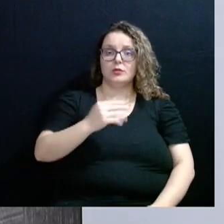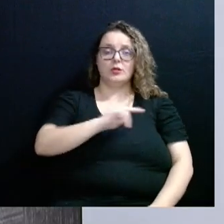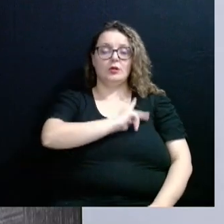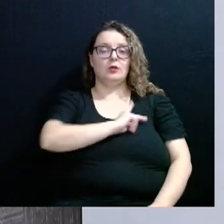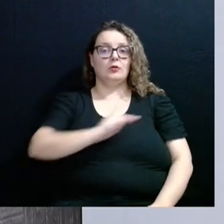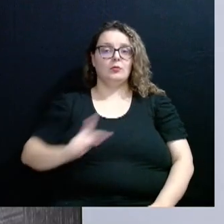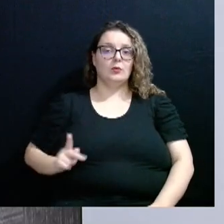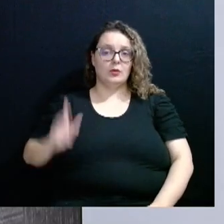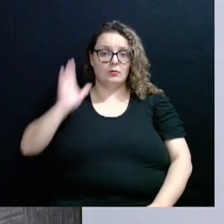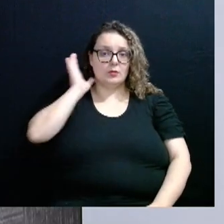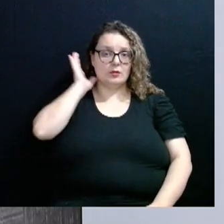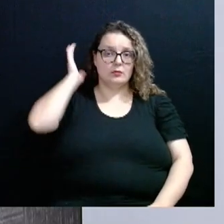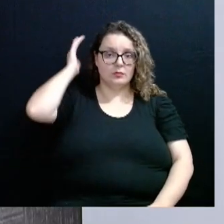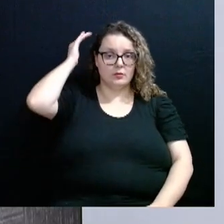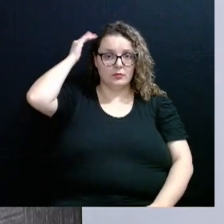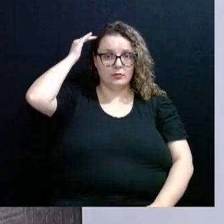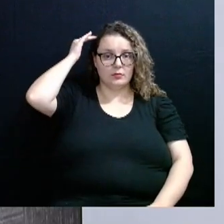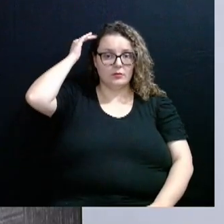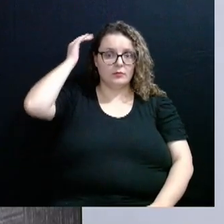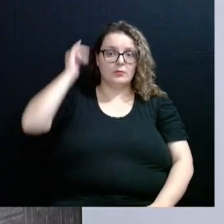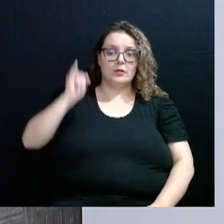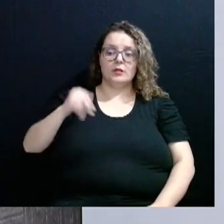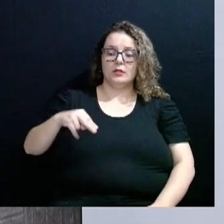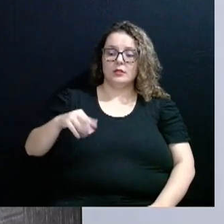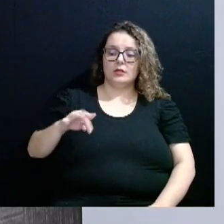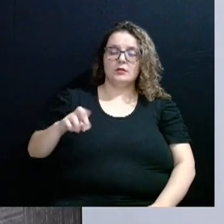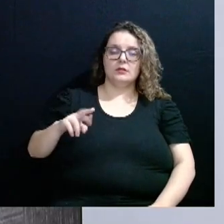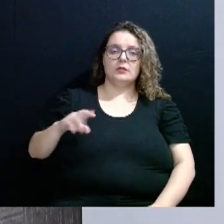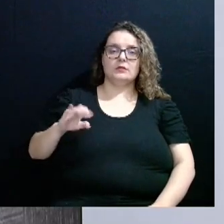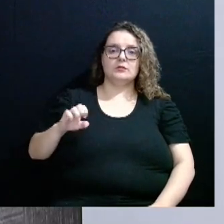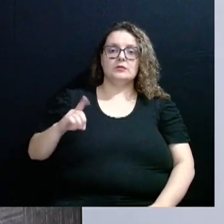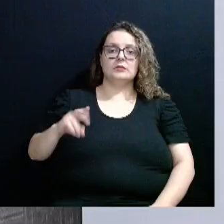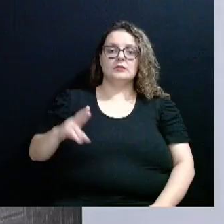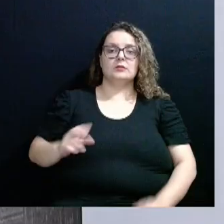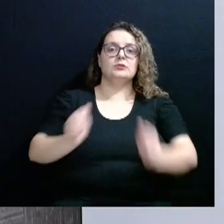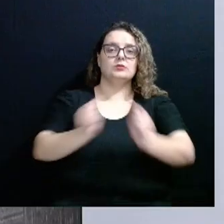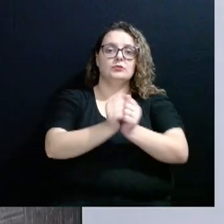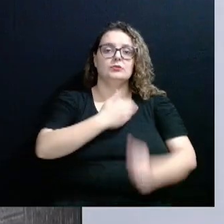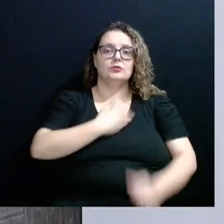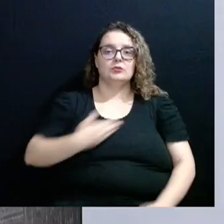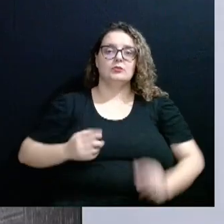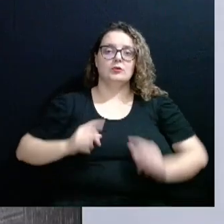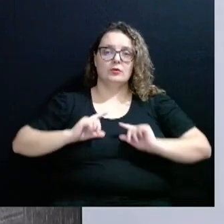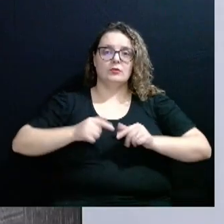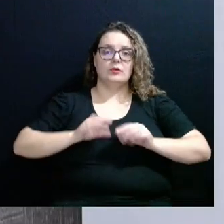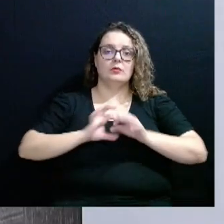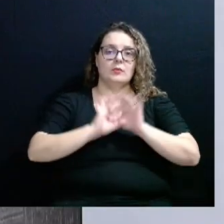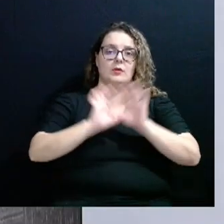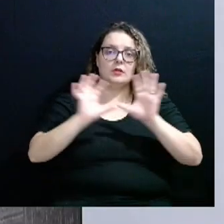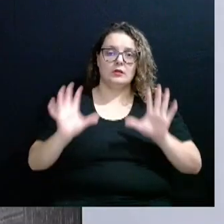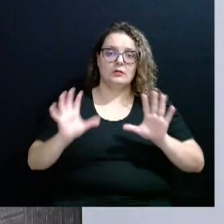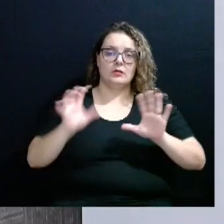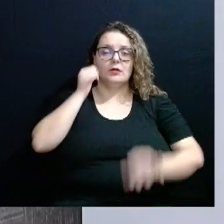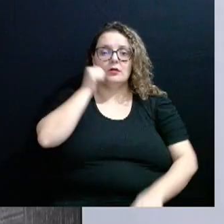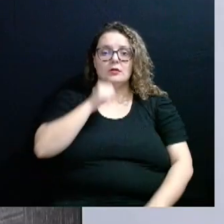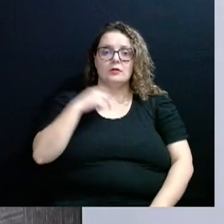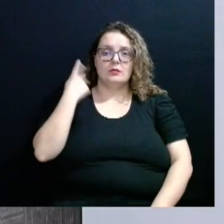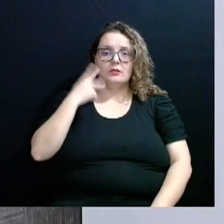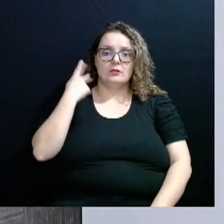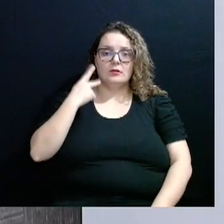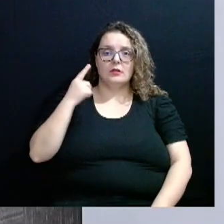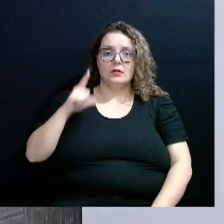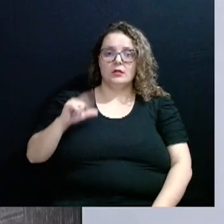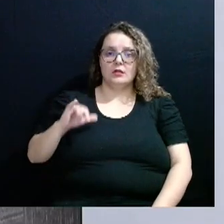para interceder junto ao governo de Israel pela liberdade da vereadora licenciada de